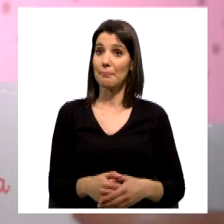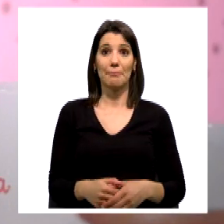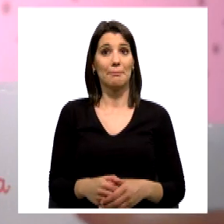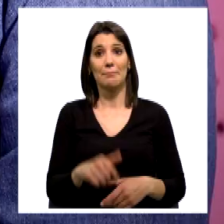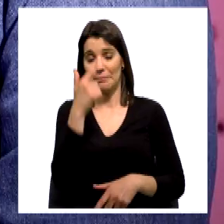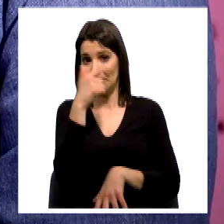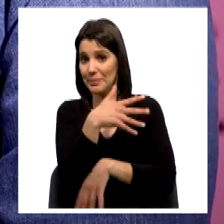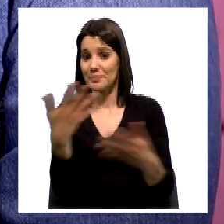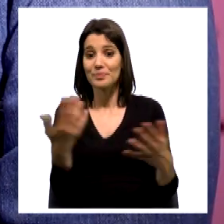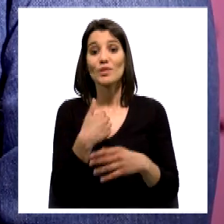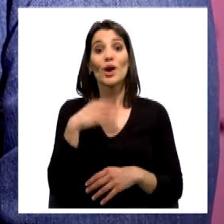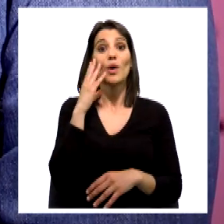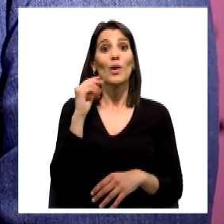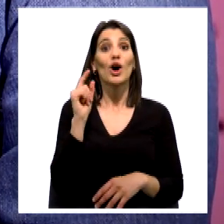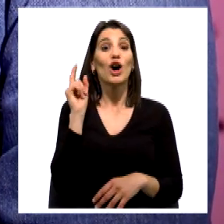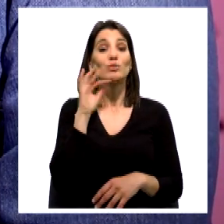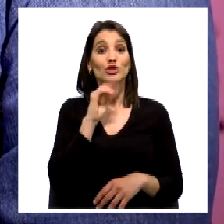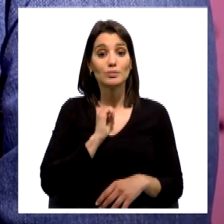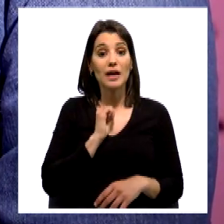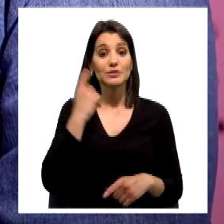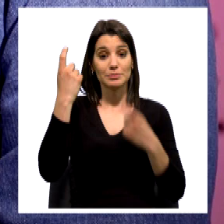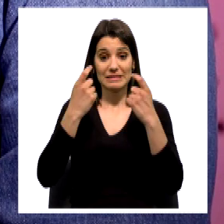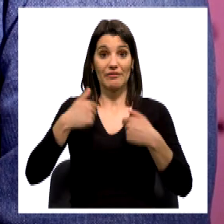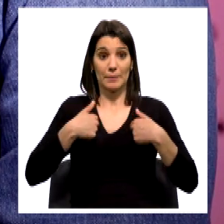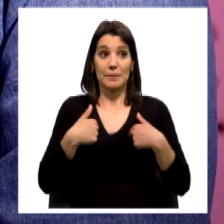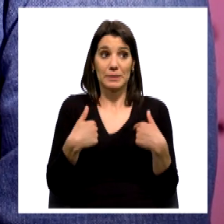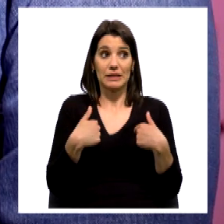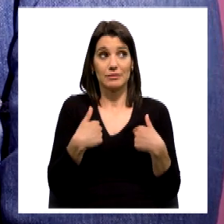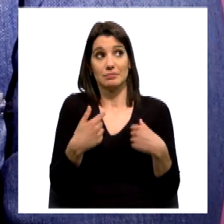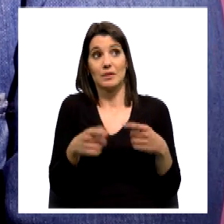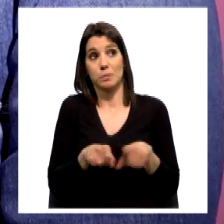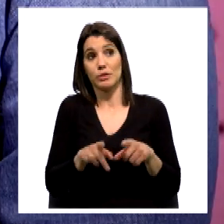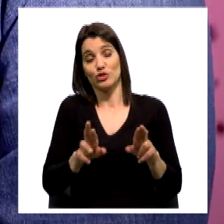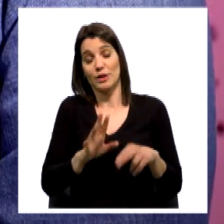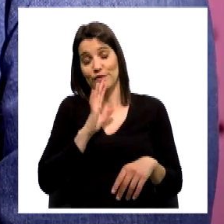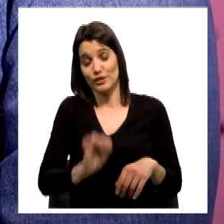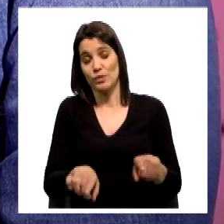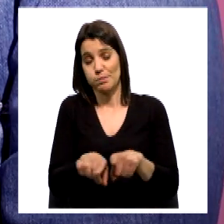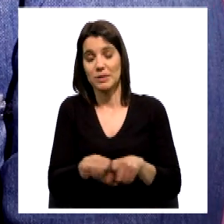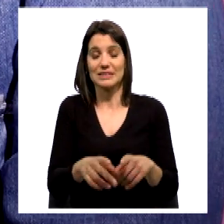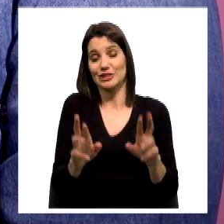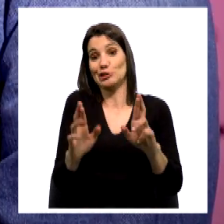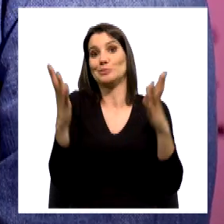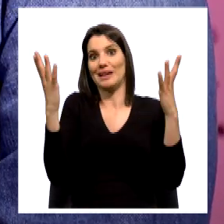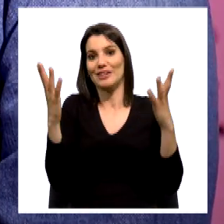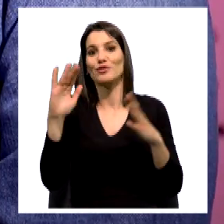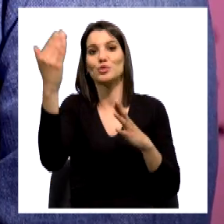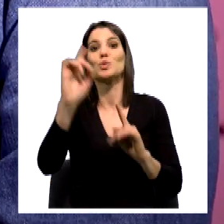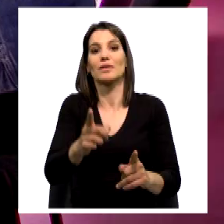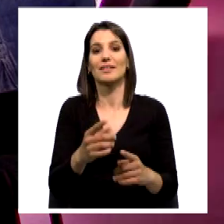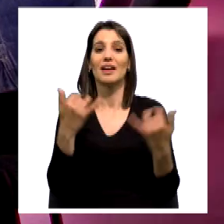radialista? Não, os meus pais acho que imaginavam para mim um futuro, calculo eu, como eu espero que os meus filhos o tenham,